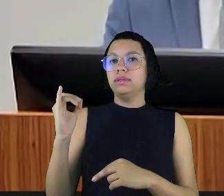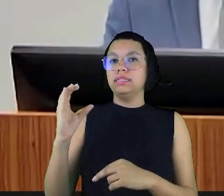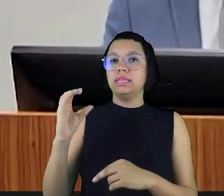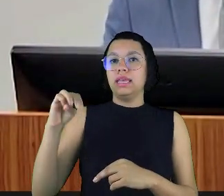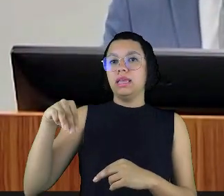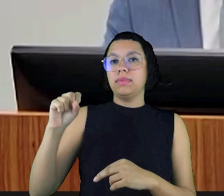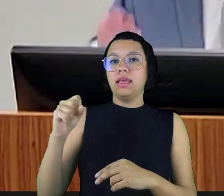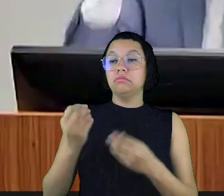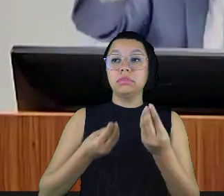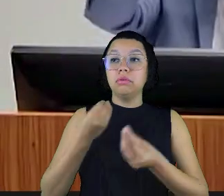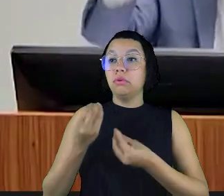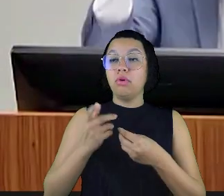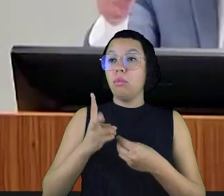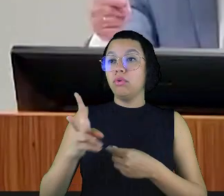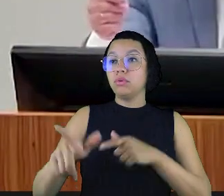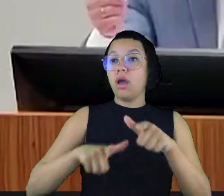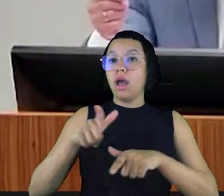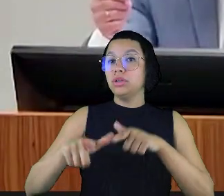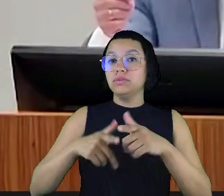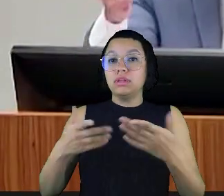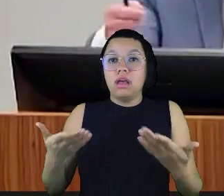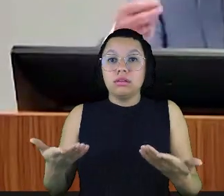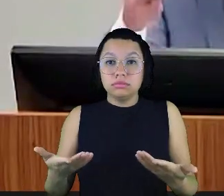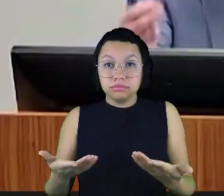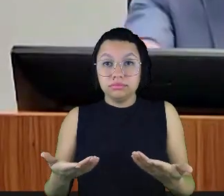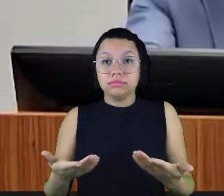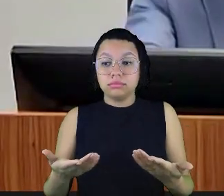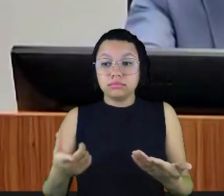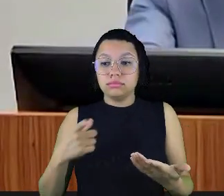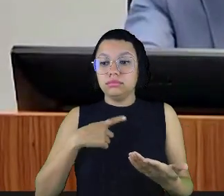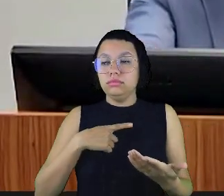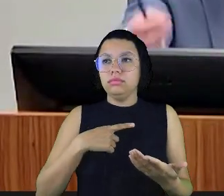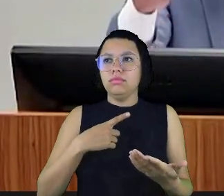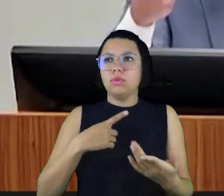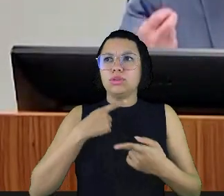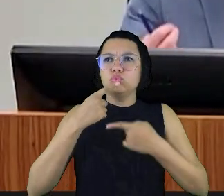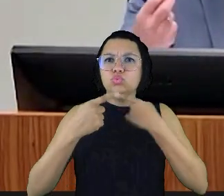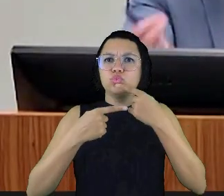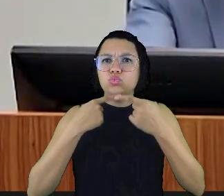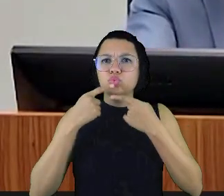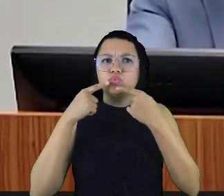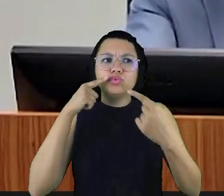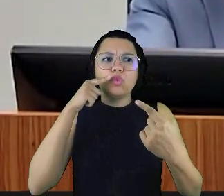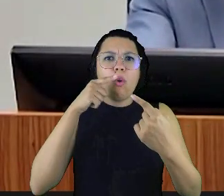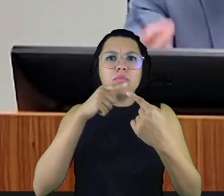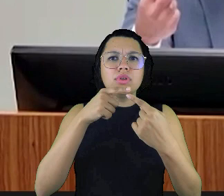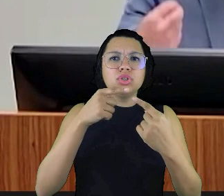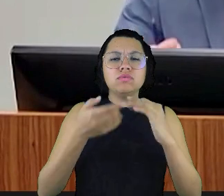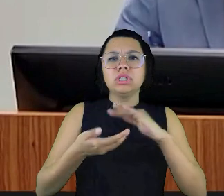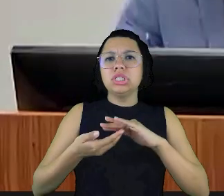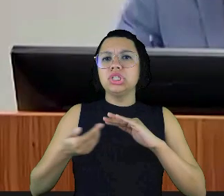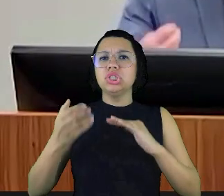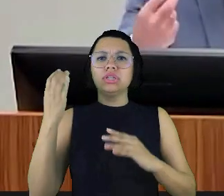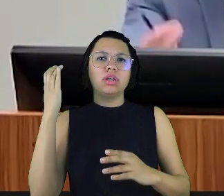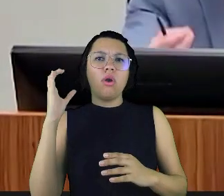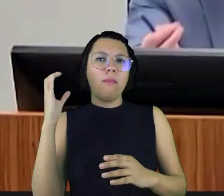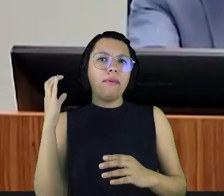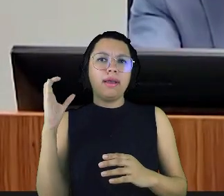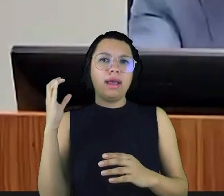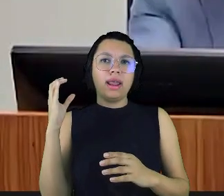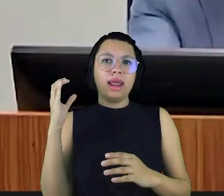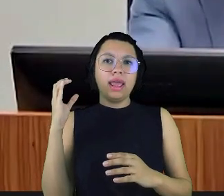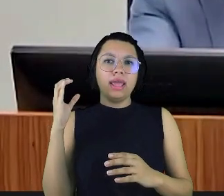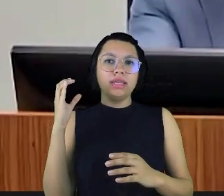executiva. Eu tenho uma dúvida objetiva que retira do crédito a presunção de